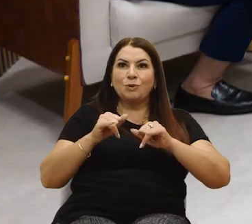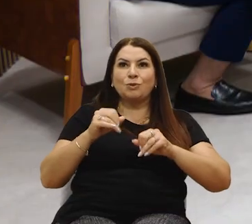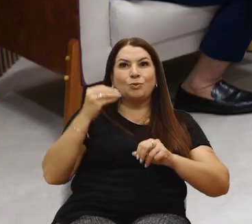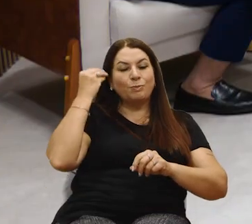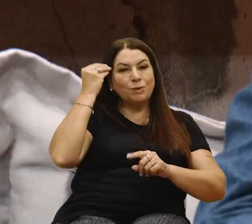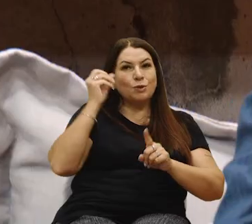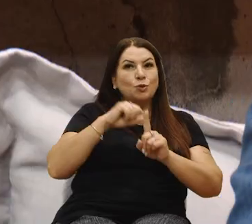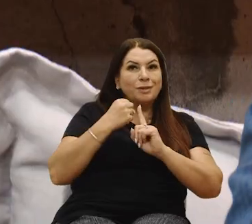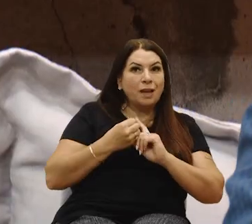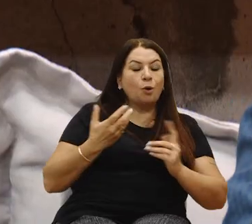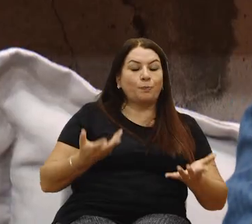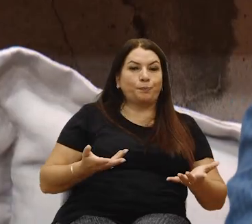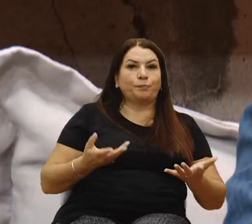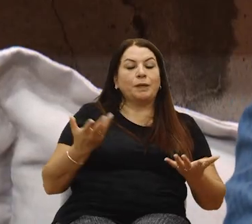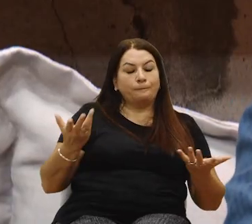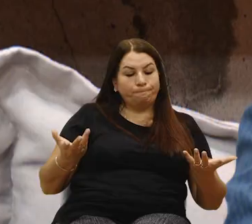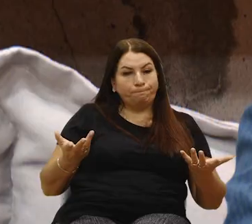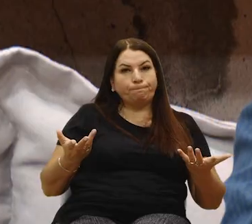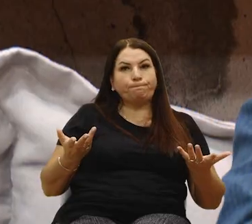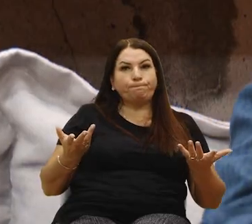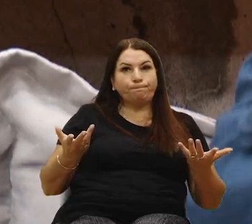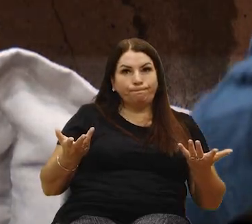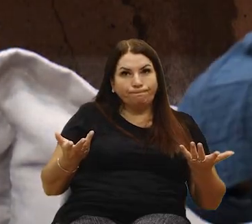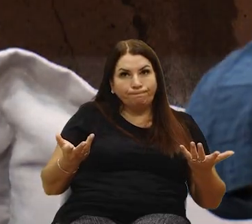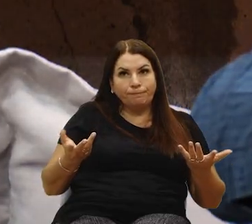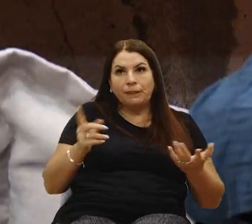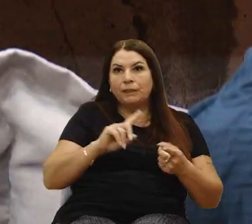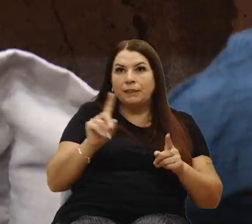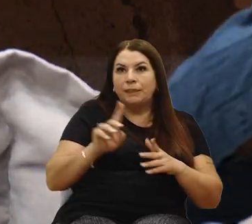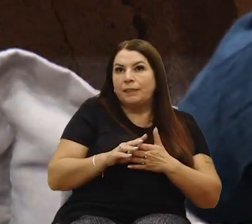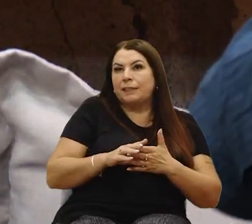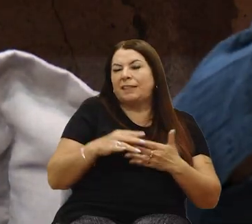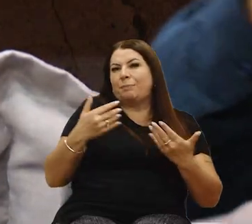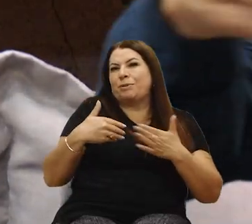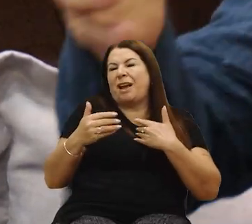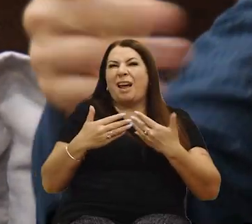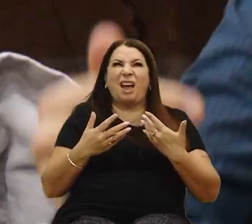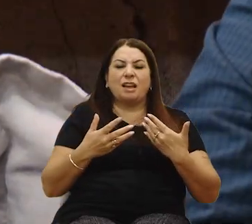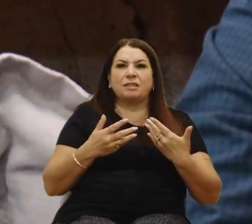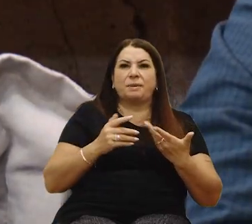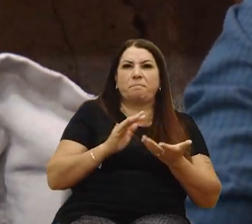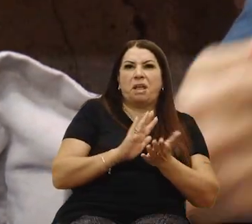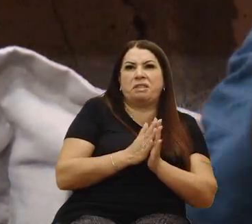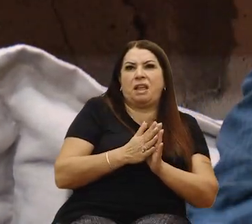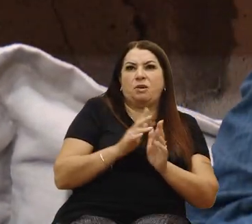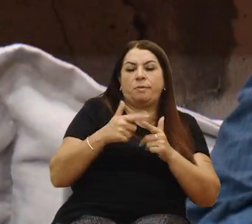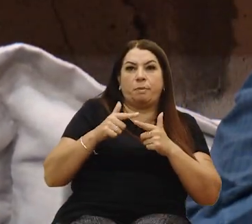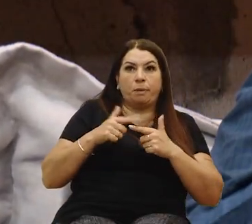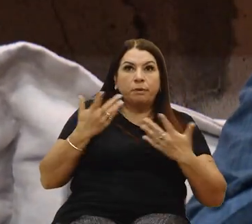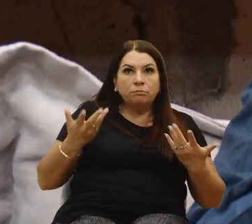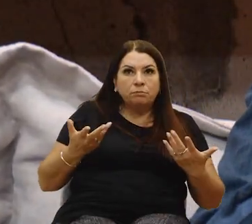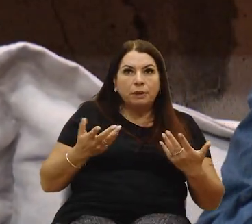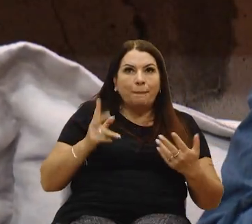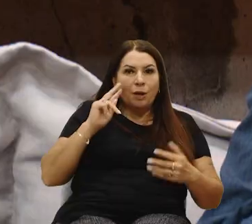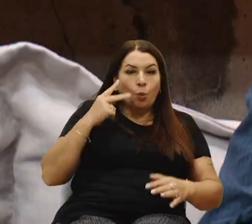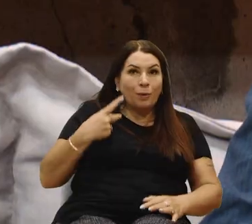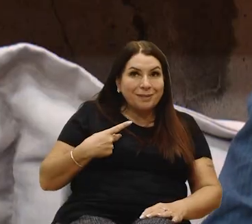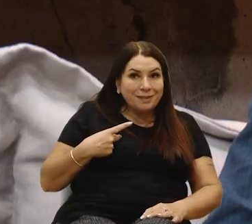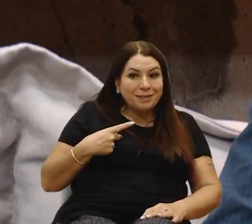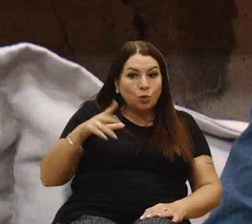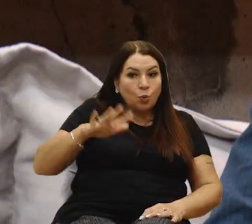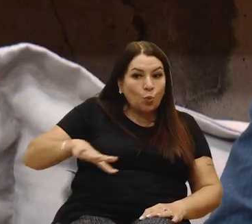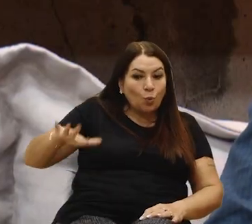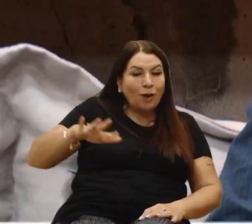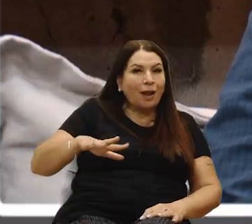psicossocial. Então, Vânia, assim, ó... É palpável, né? Não, e depois, também se matar não tem problema. Agora, reconhecer que o teu